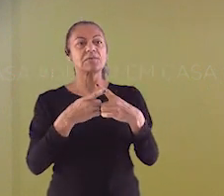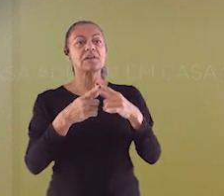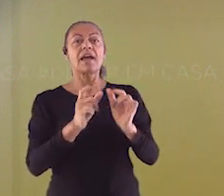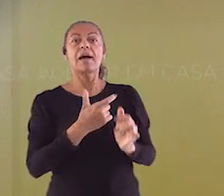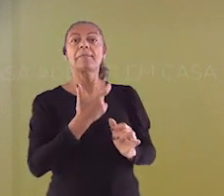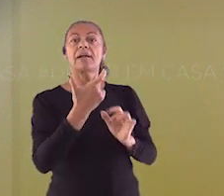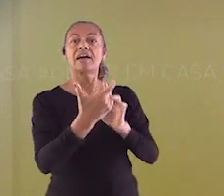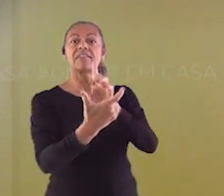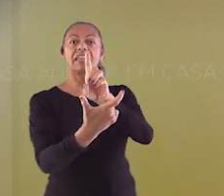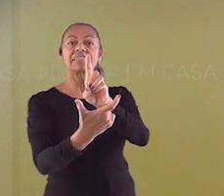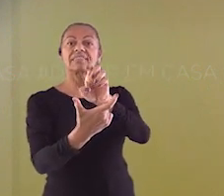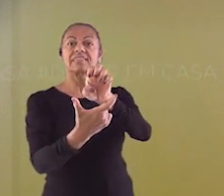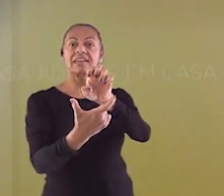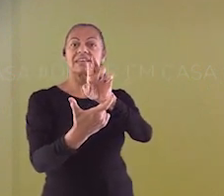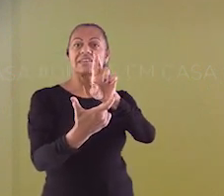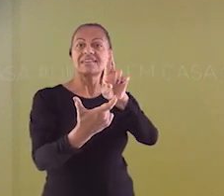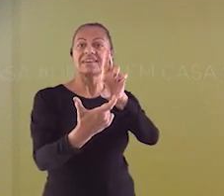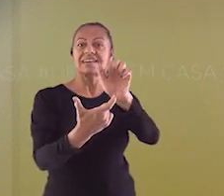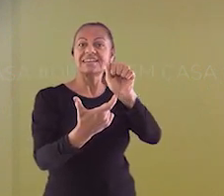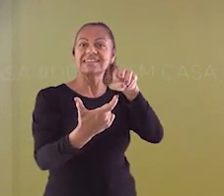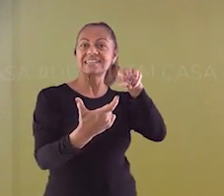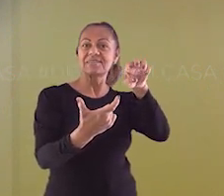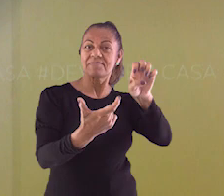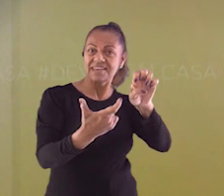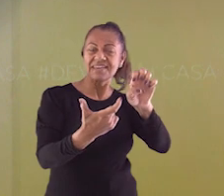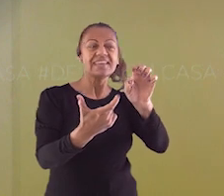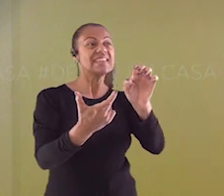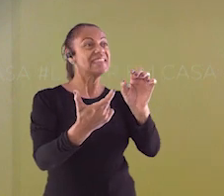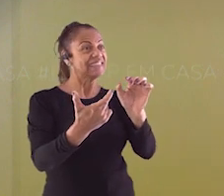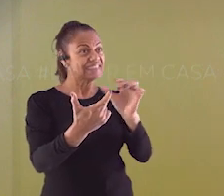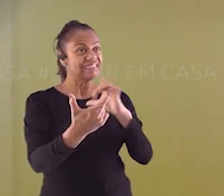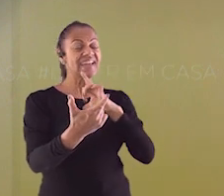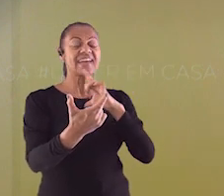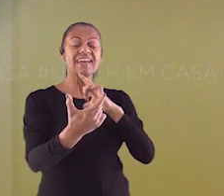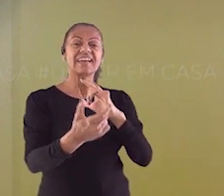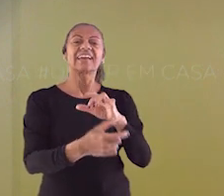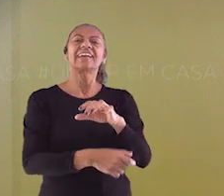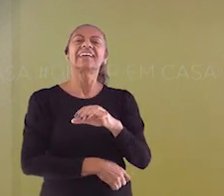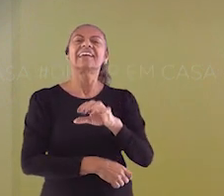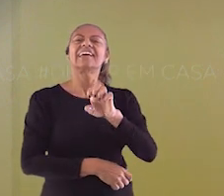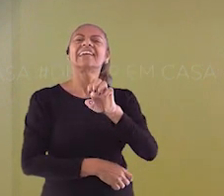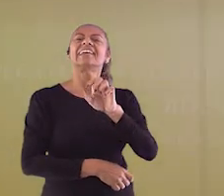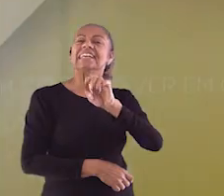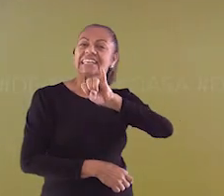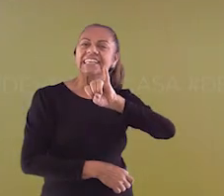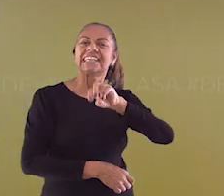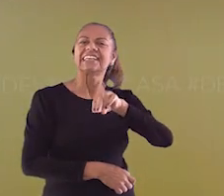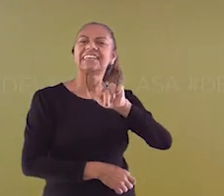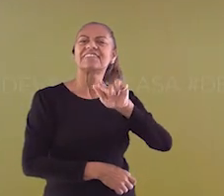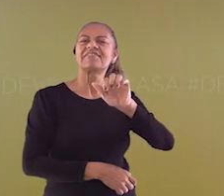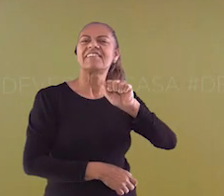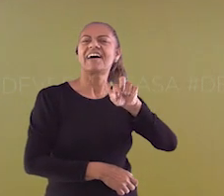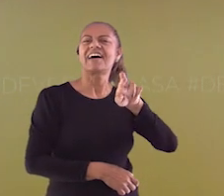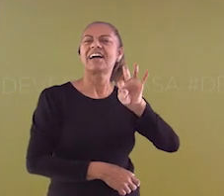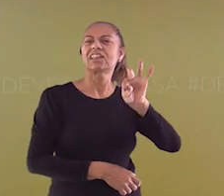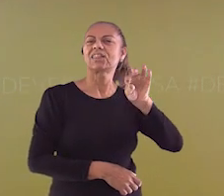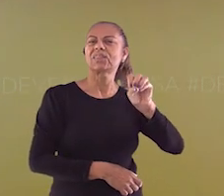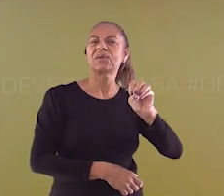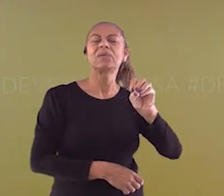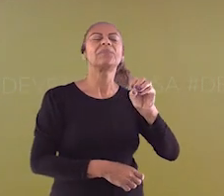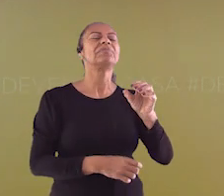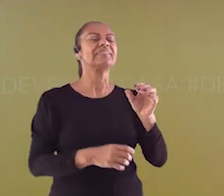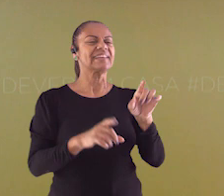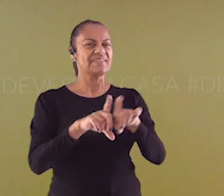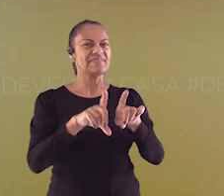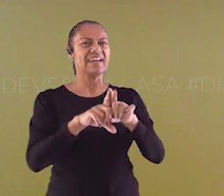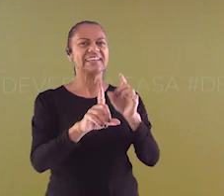na parte de cima. E o infarto aqui, bem na parte de baixo. Agora eu gostaria que